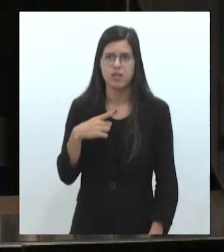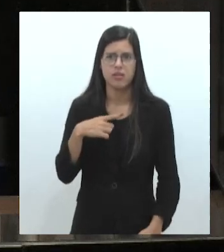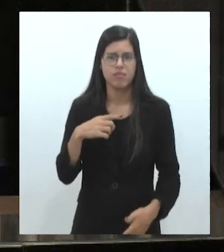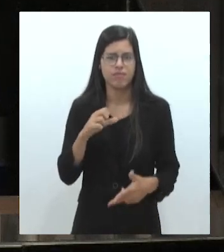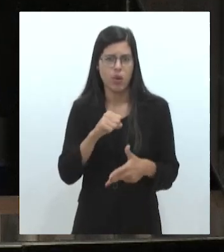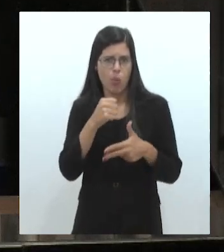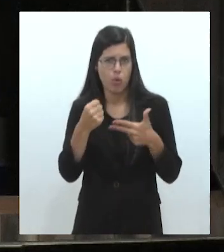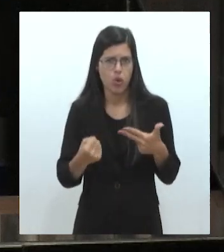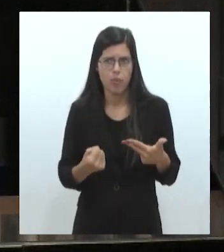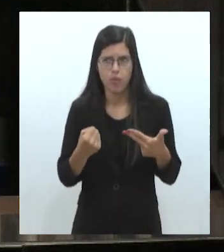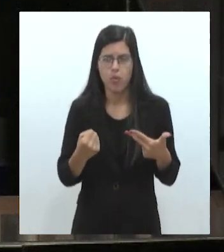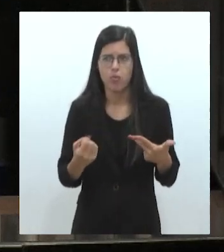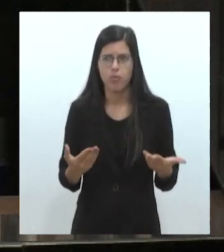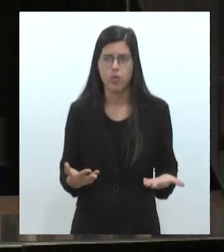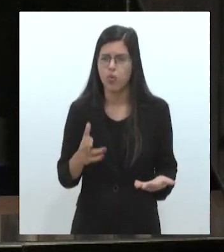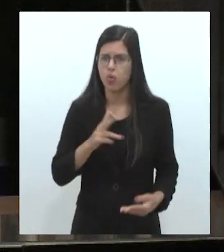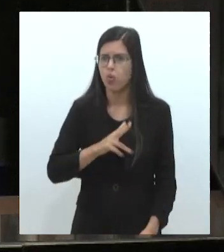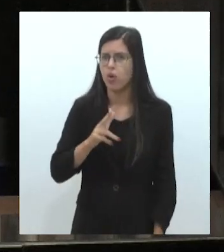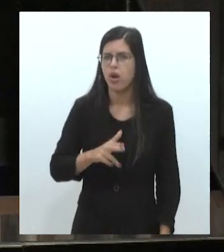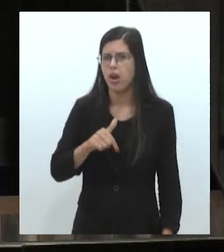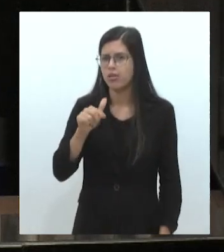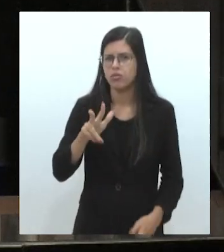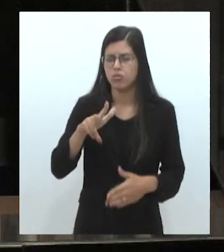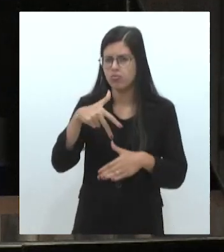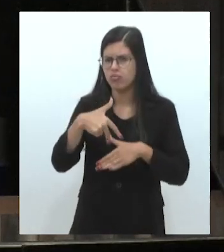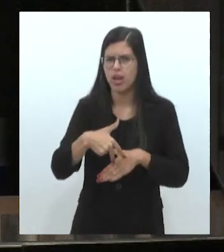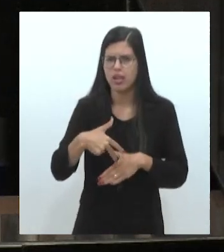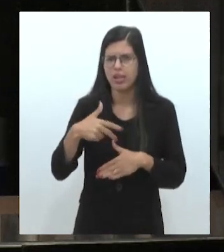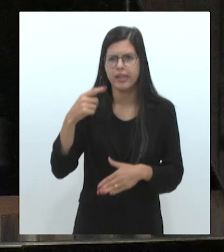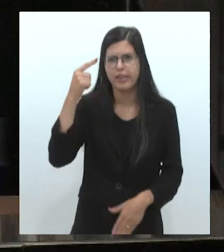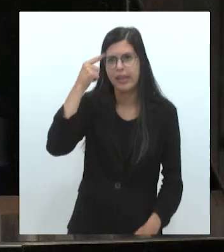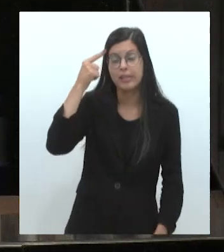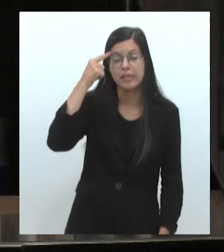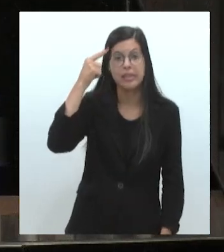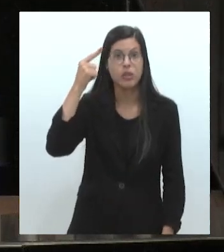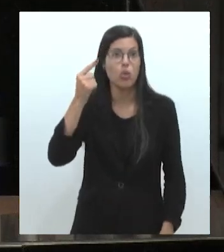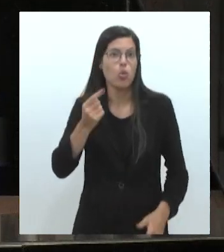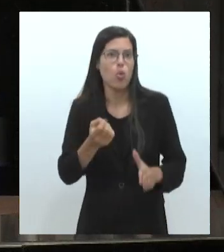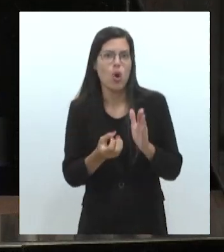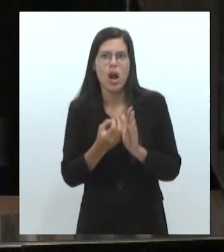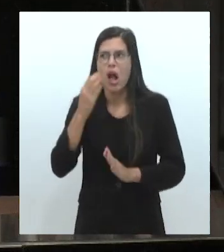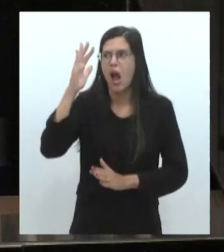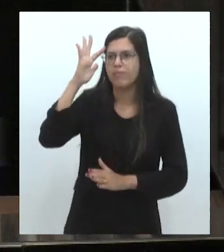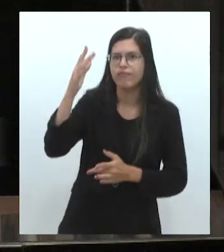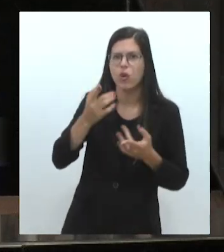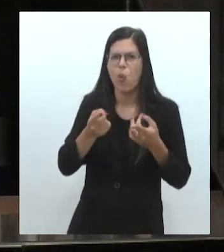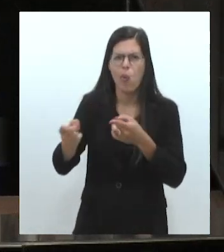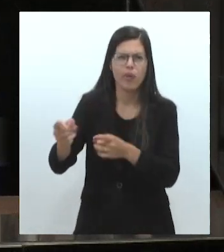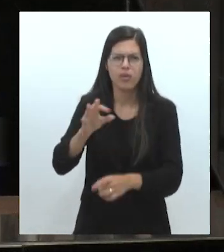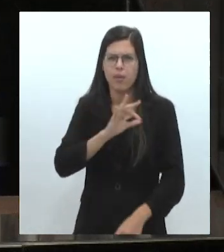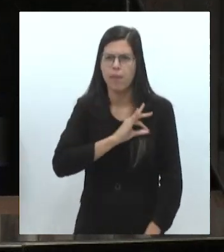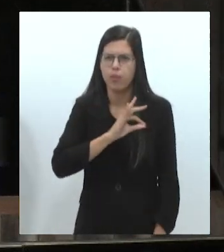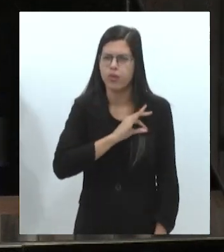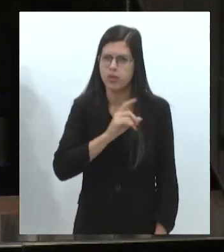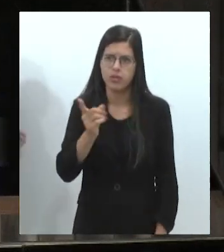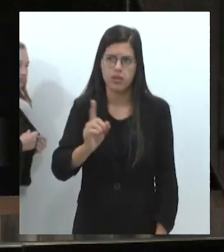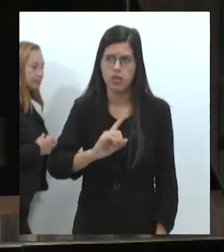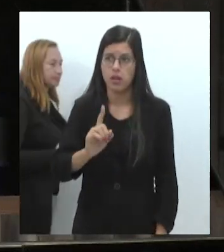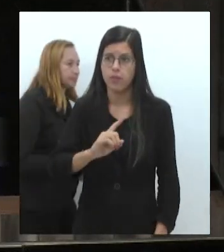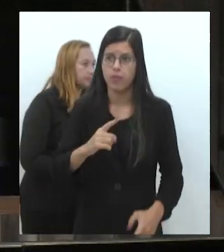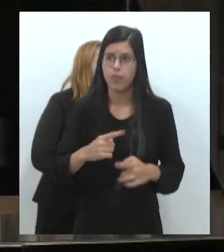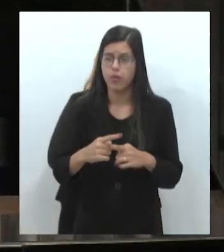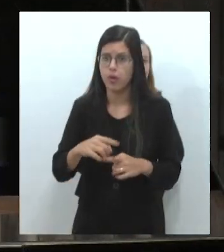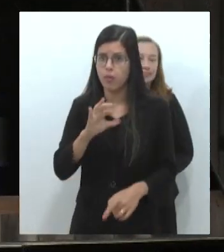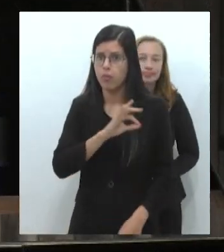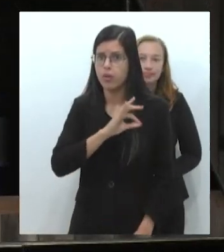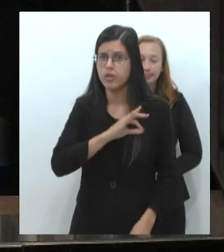público. Então não é ninguém está aqui numa epopeia de desafiar e combater a polícia, porque são inclusive os agentes